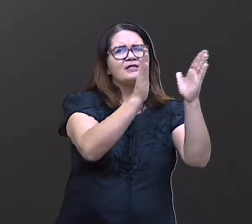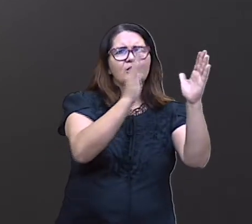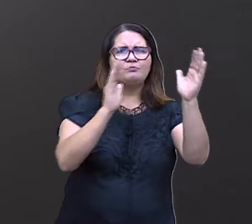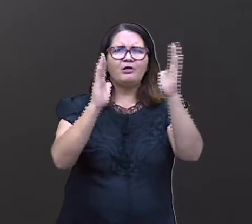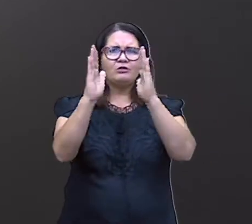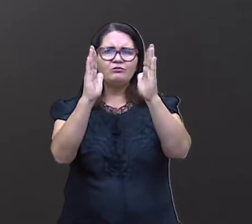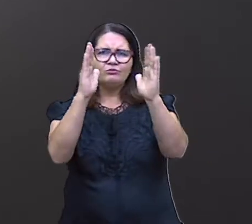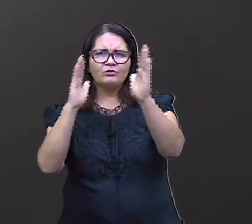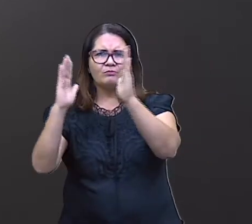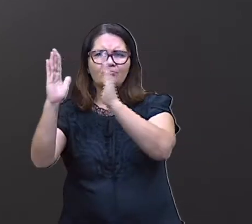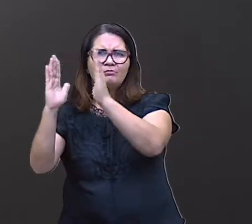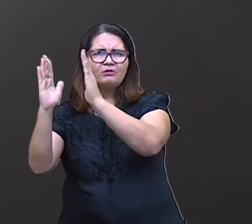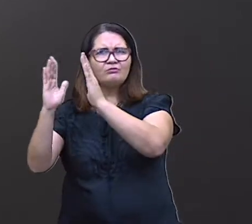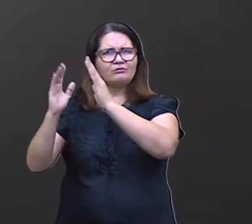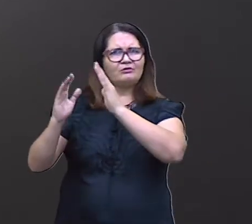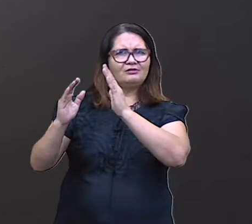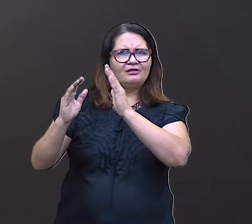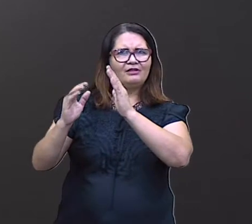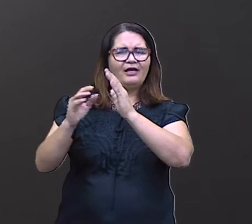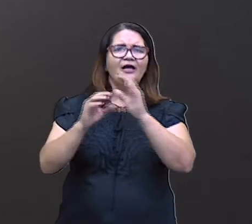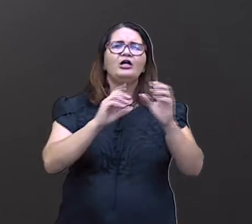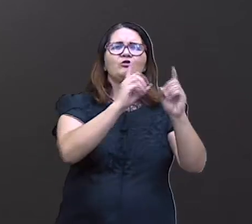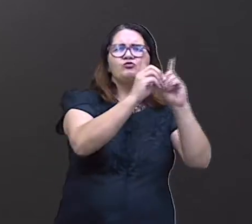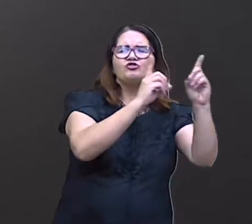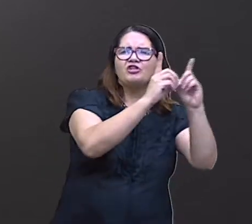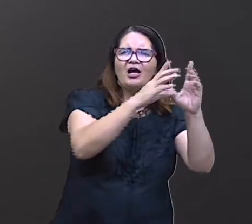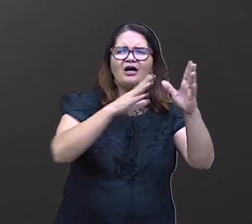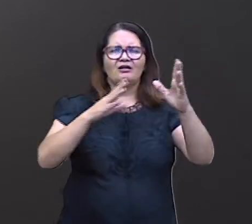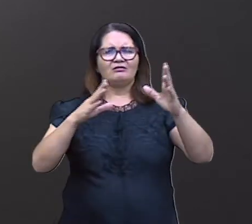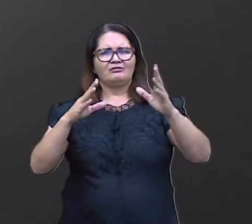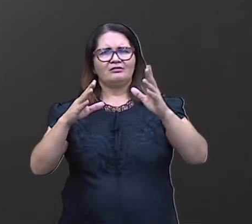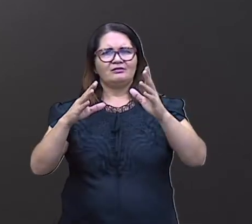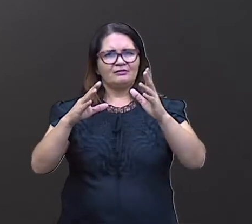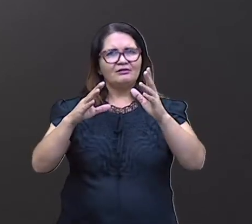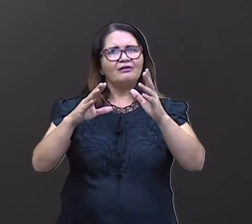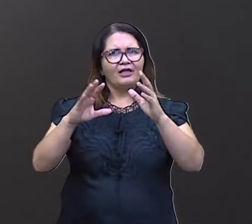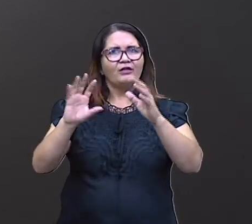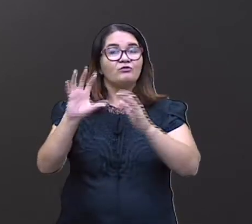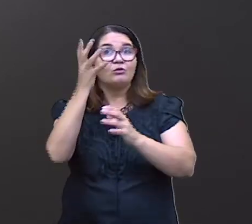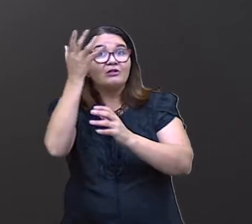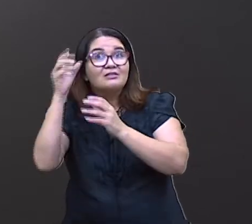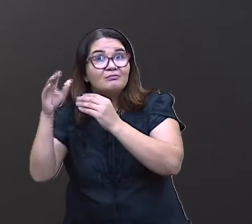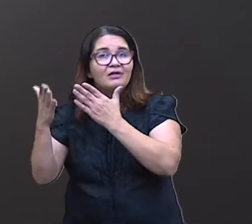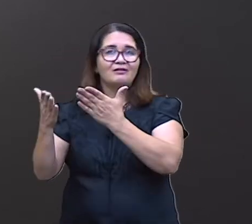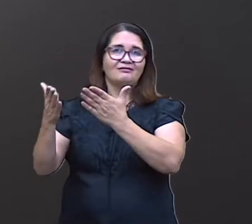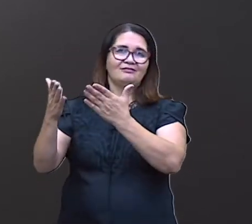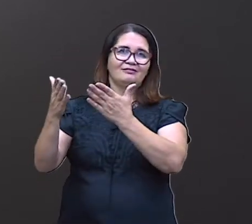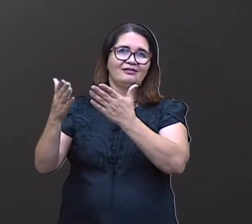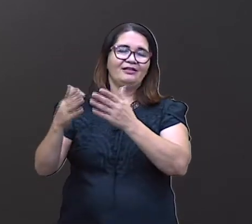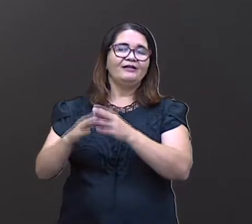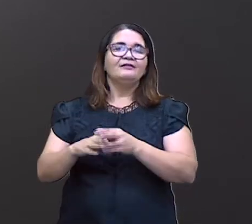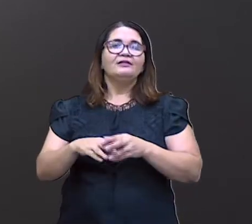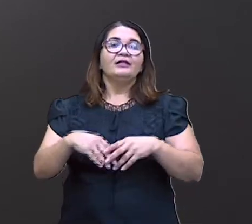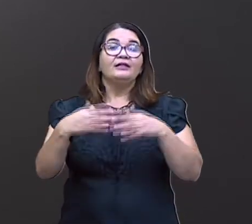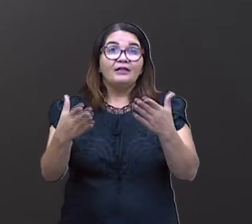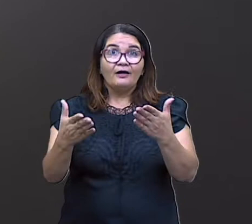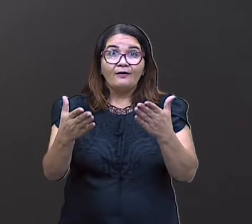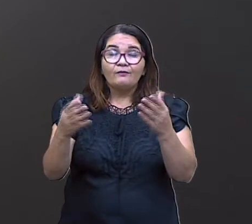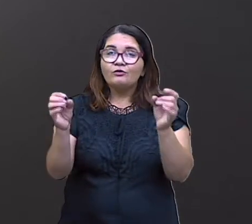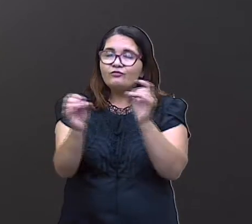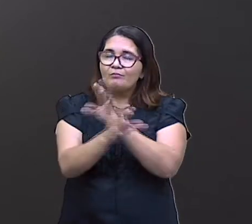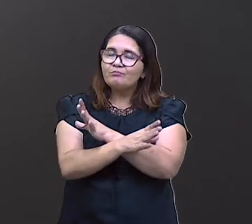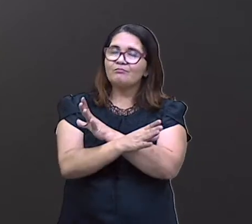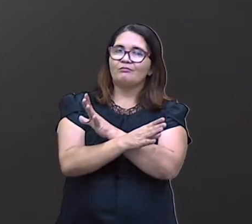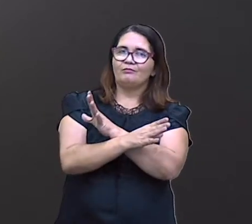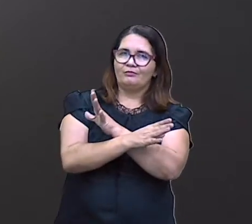os diálogos. Depois que esse roteiro ele fica pronto, você tem aquela primeira versão do filme. E aí, meus